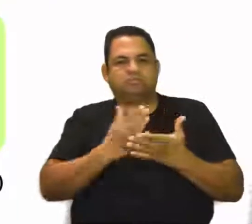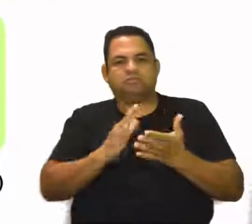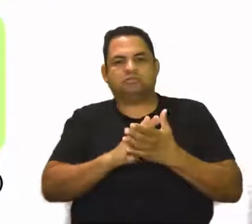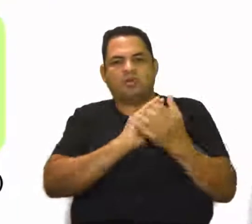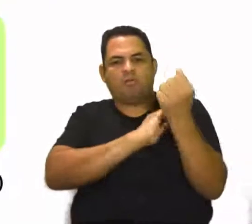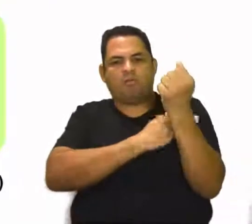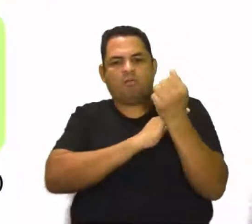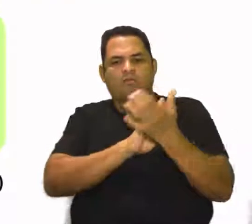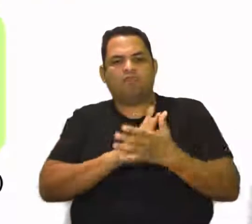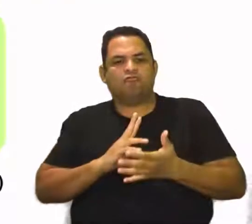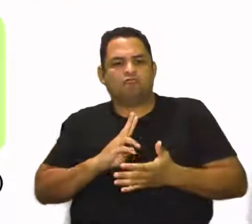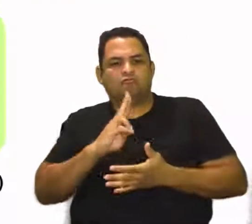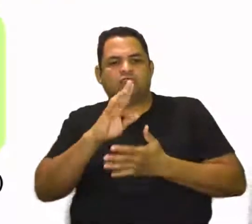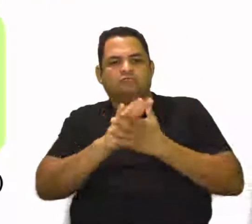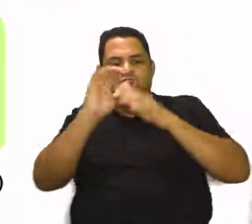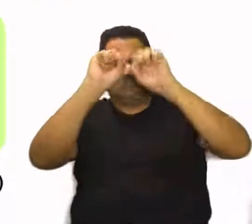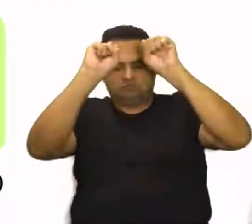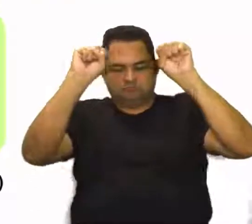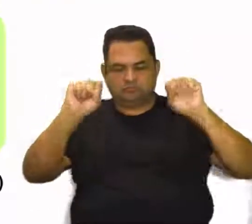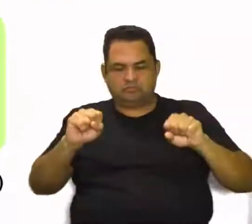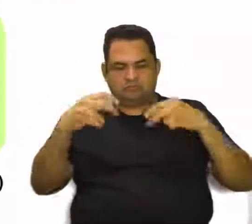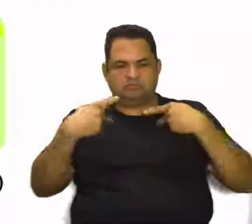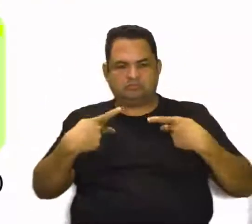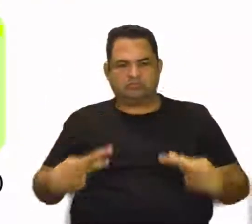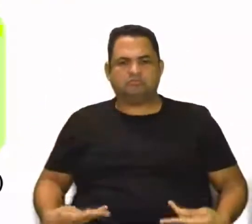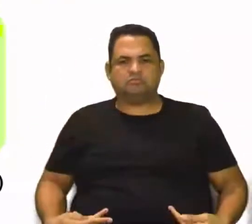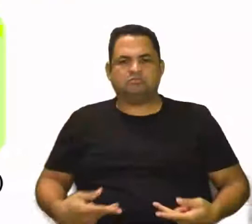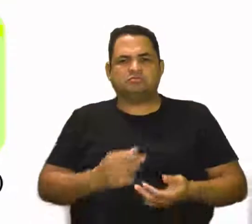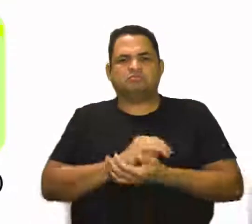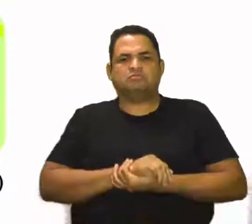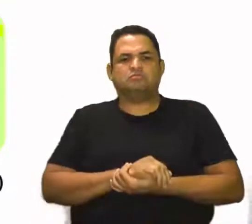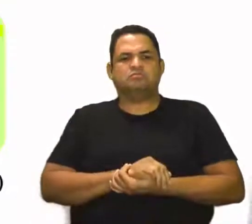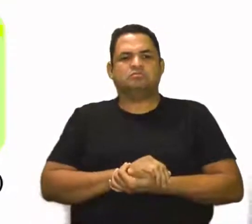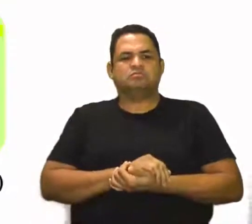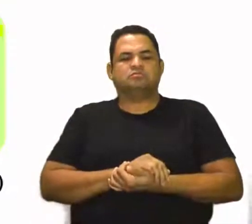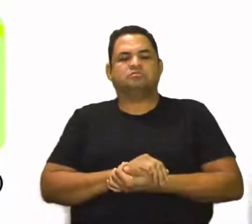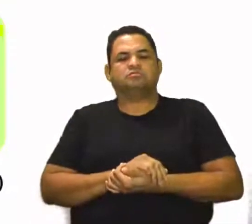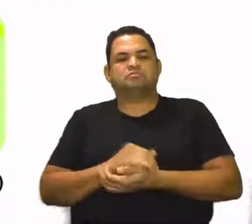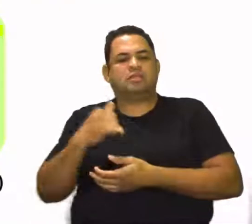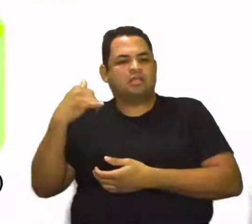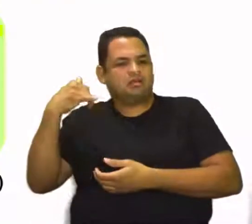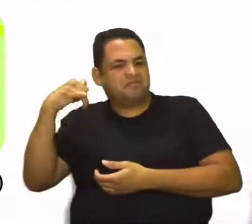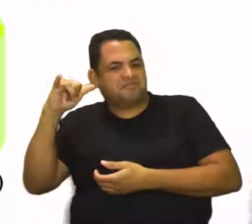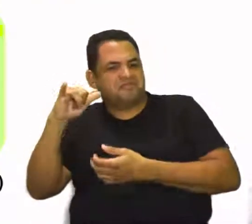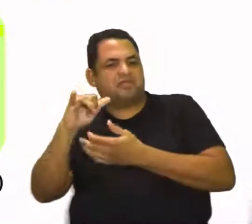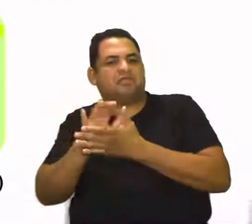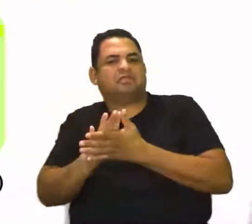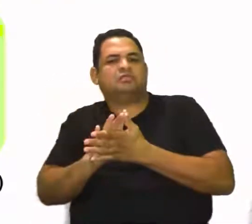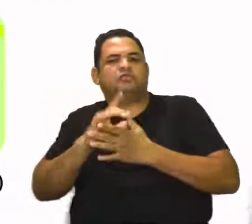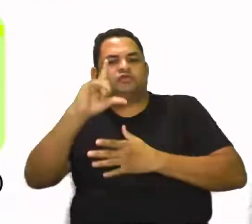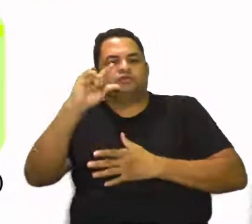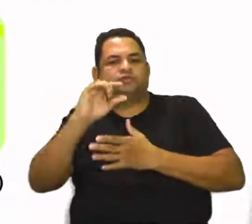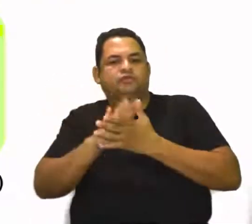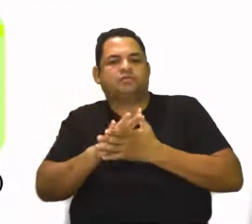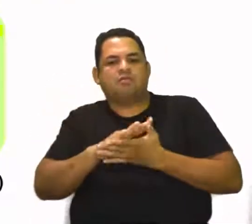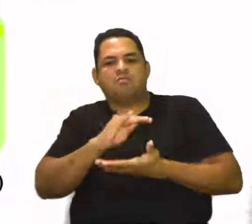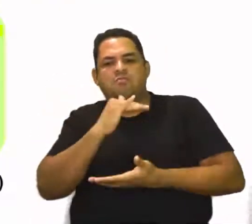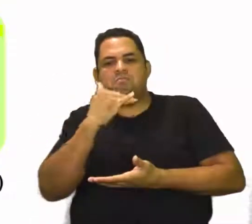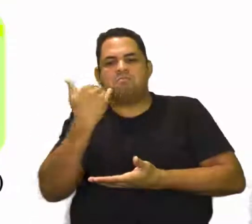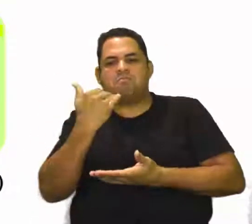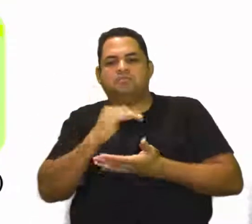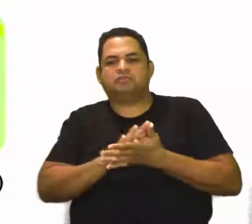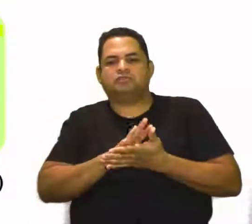tonificação da musculatura, se potencializa aí em todos os sistemas do corpo, previne e diminui também